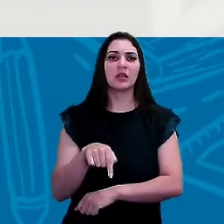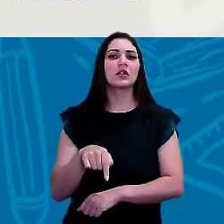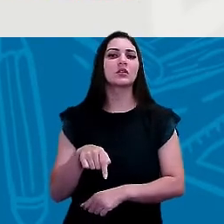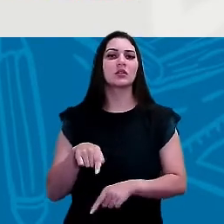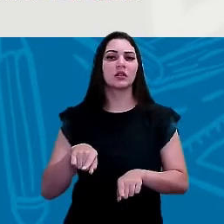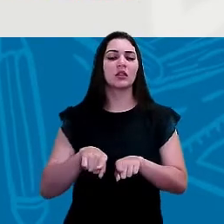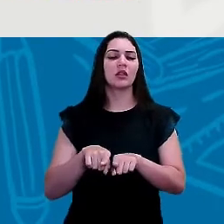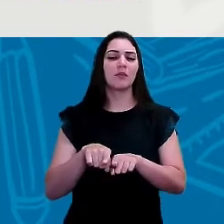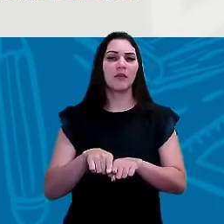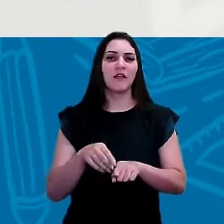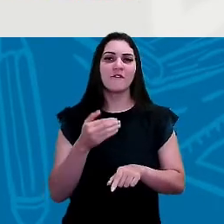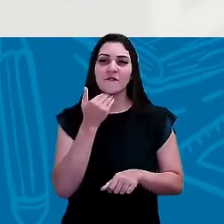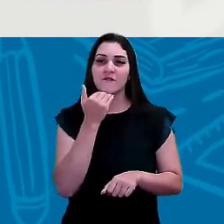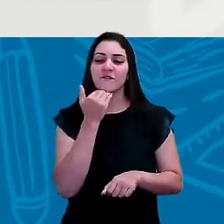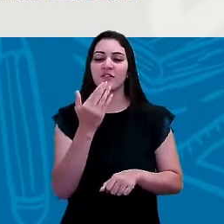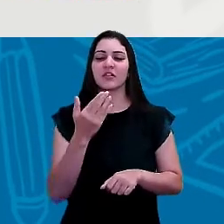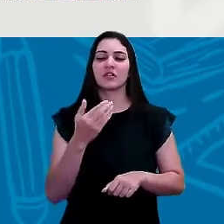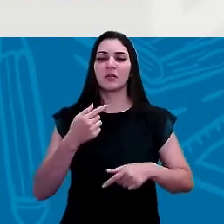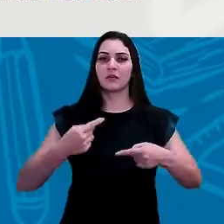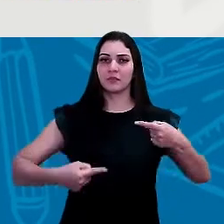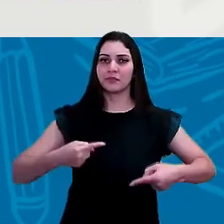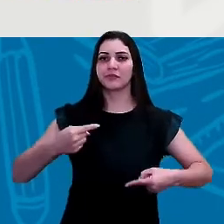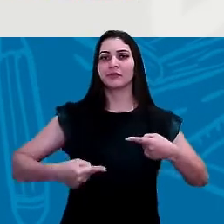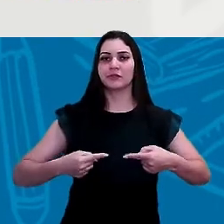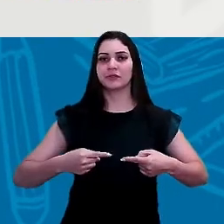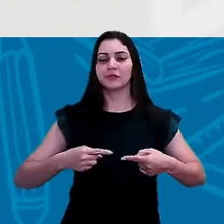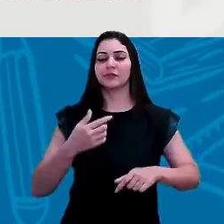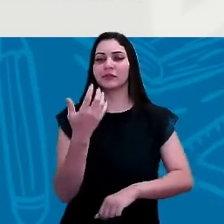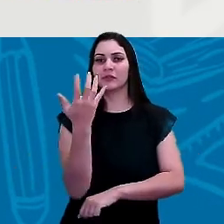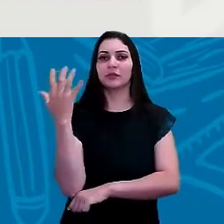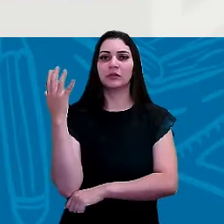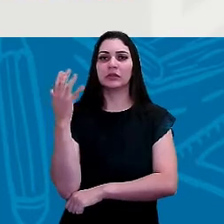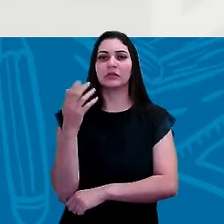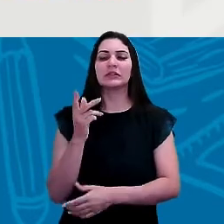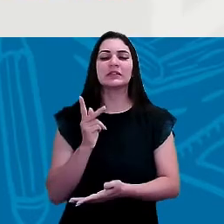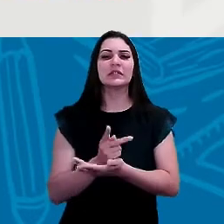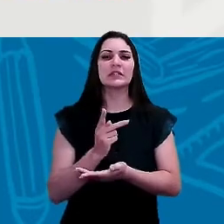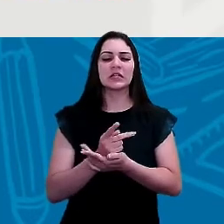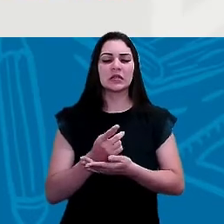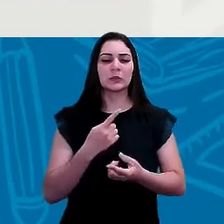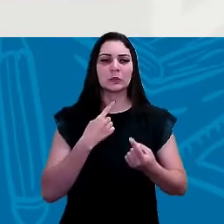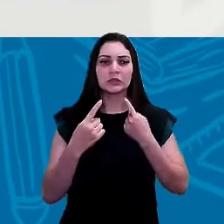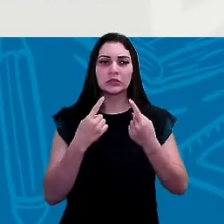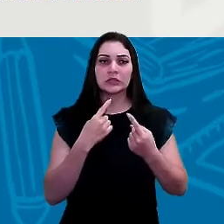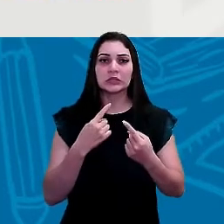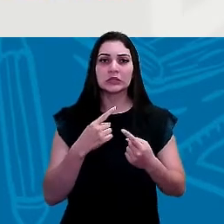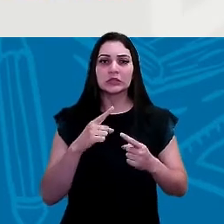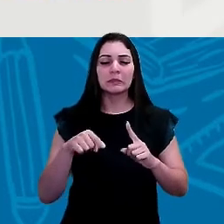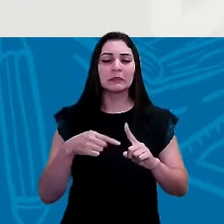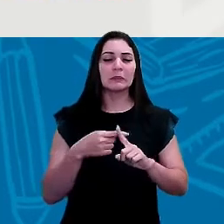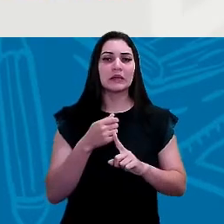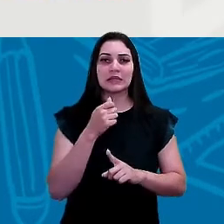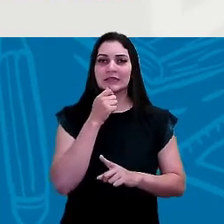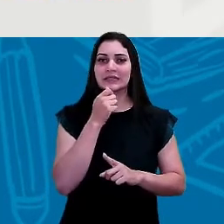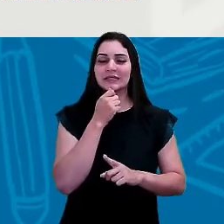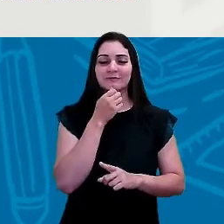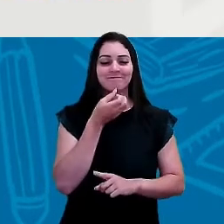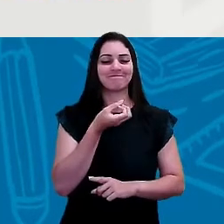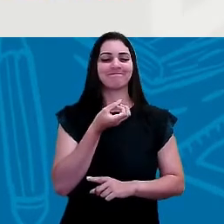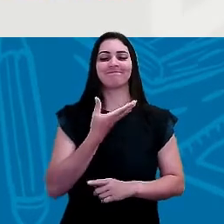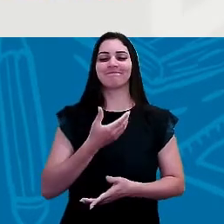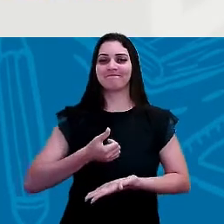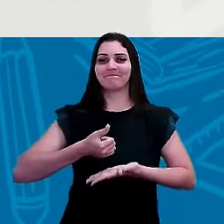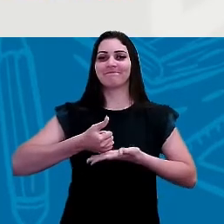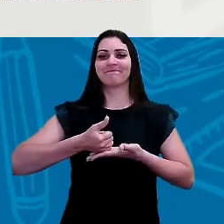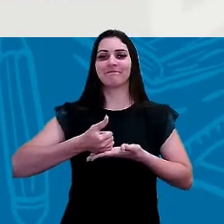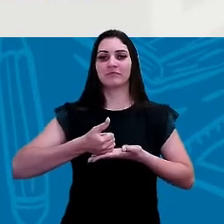da política ambiental, né, que ainda está sempre se discutindo, mas ainda não é totalmente eficaz, ela também é uma das